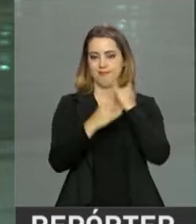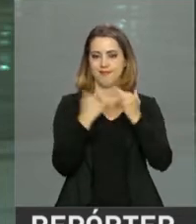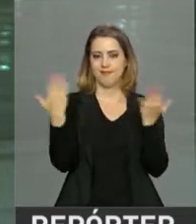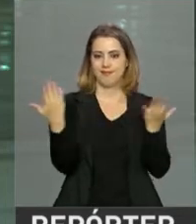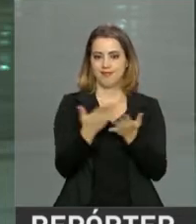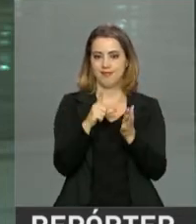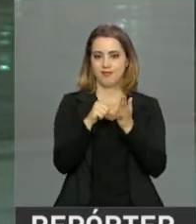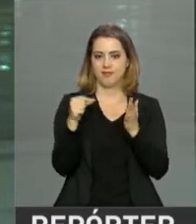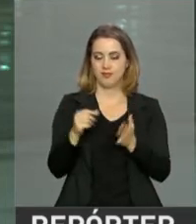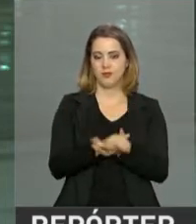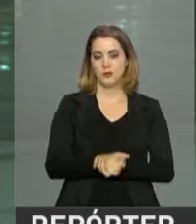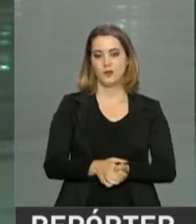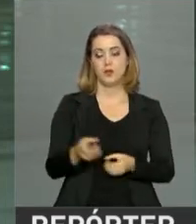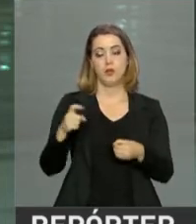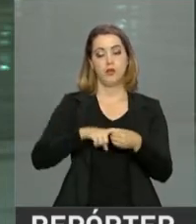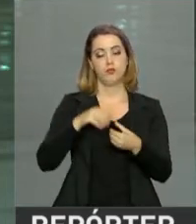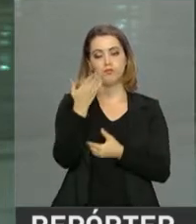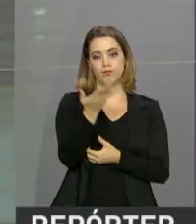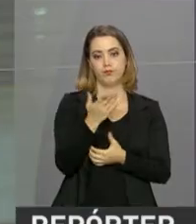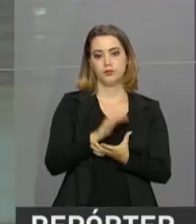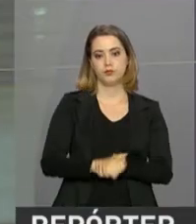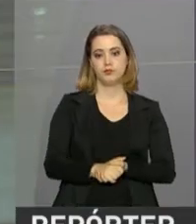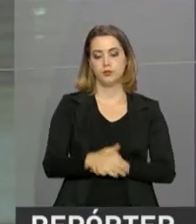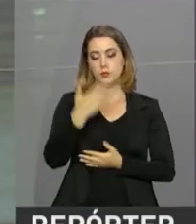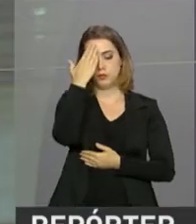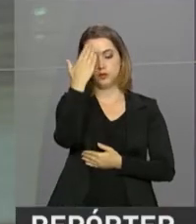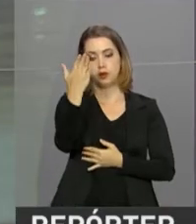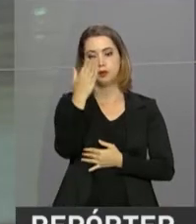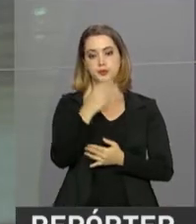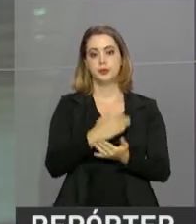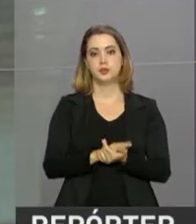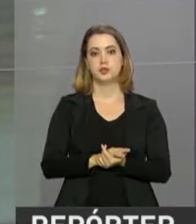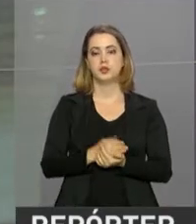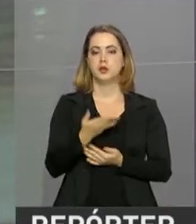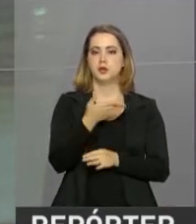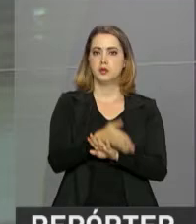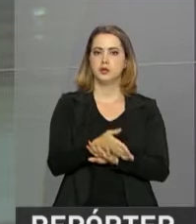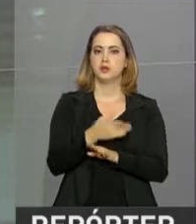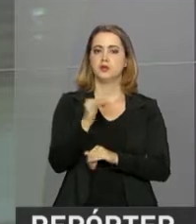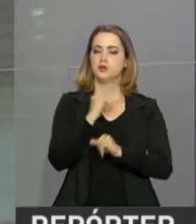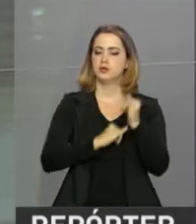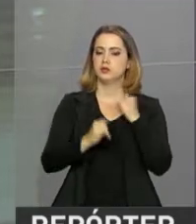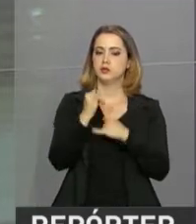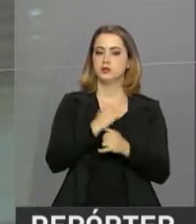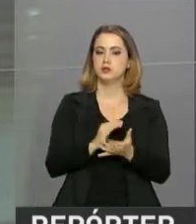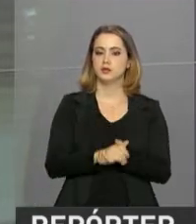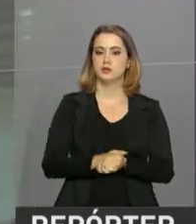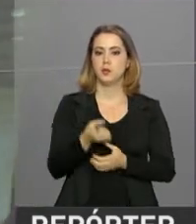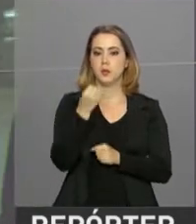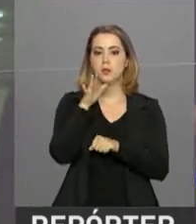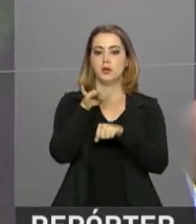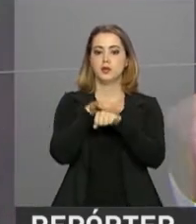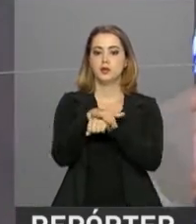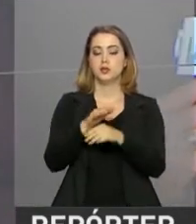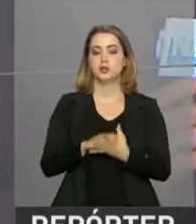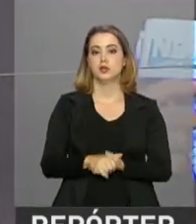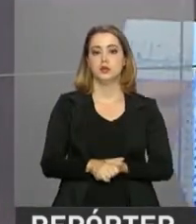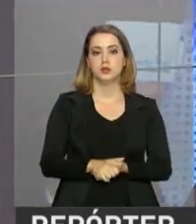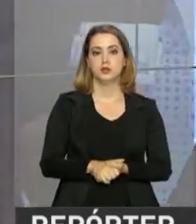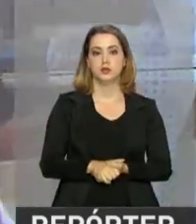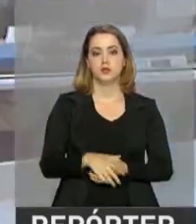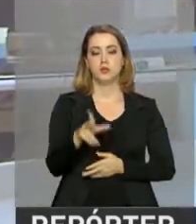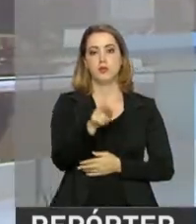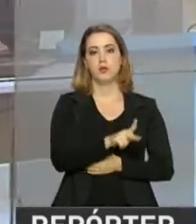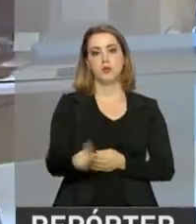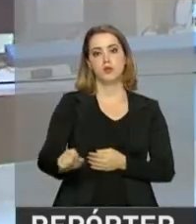planalto voto com você no estúdio zero isso obrigado paulo a salva pela participação e as informações boa noite pra você o